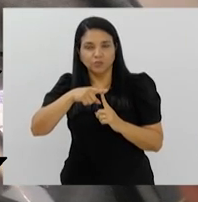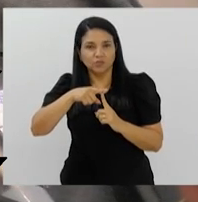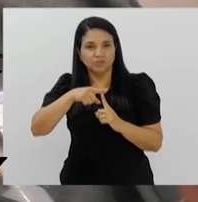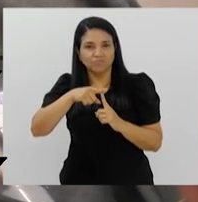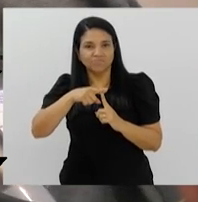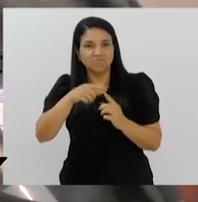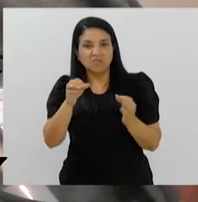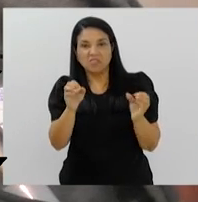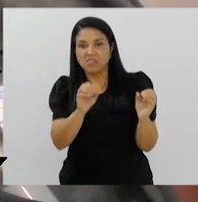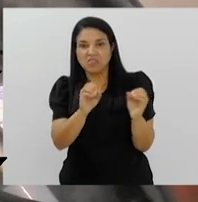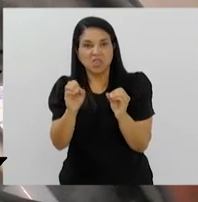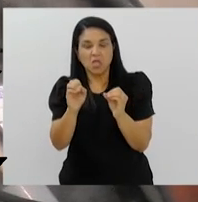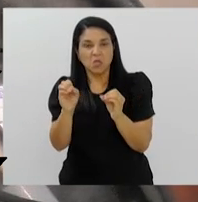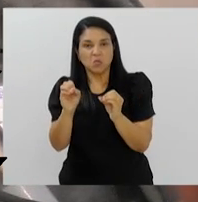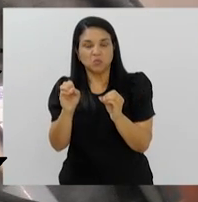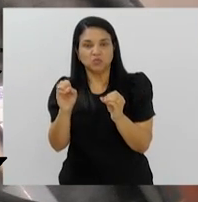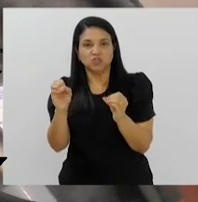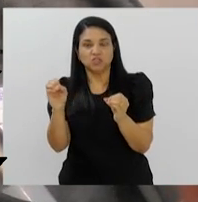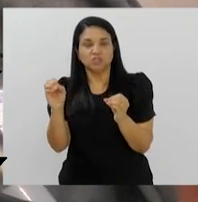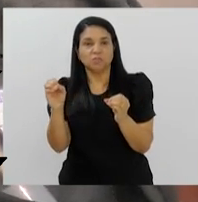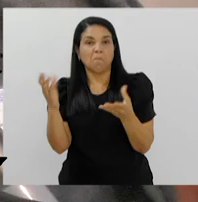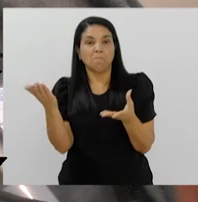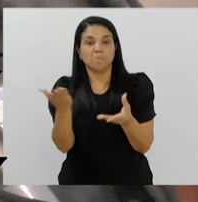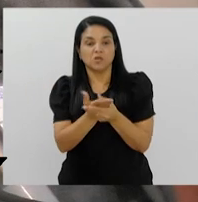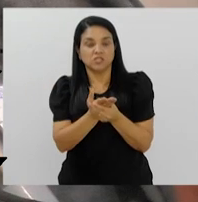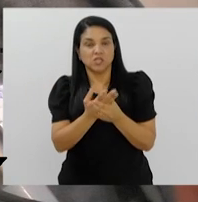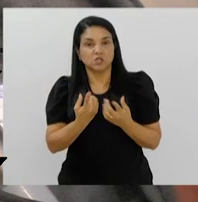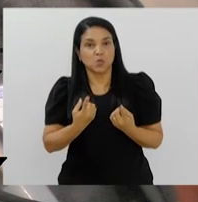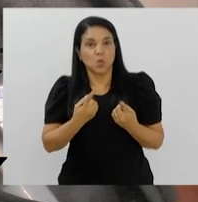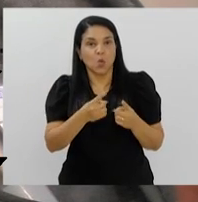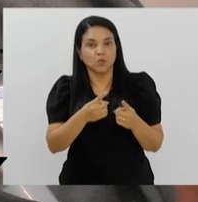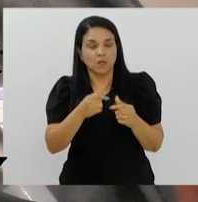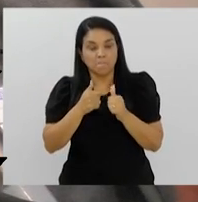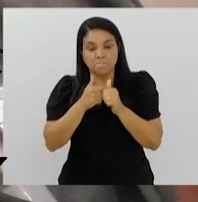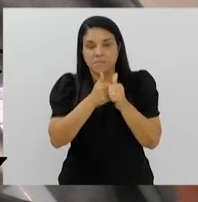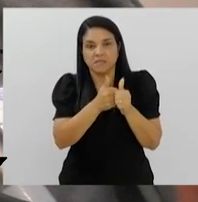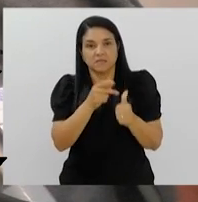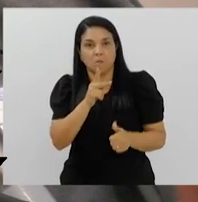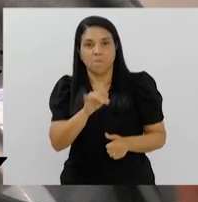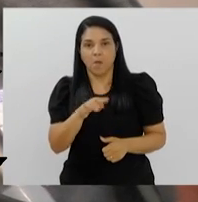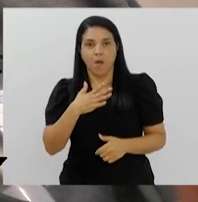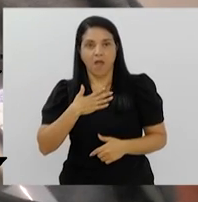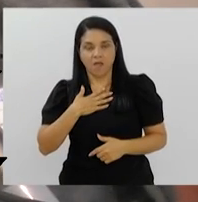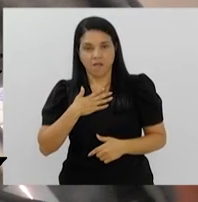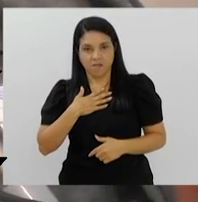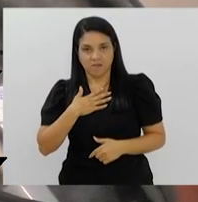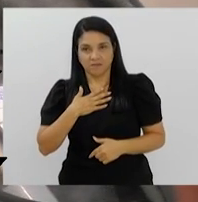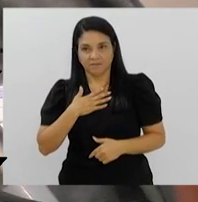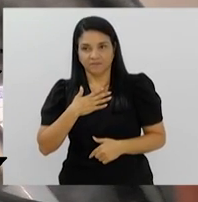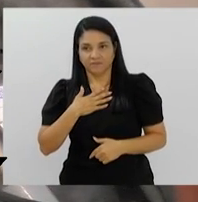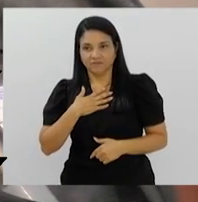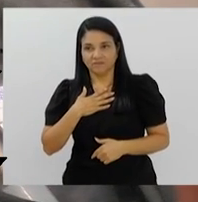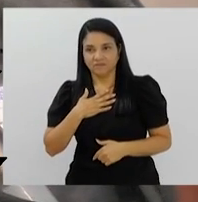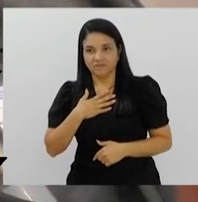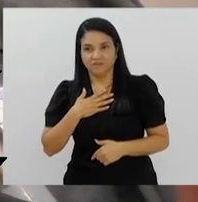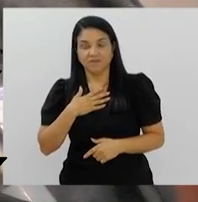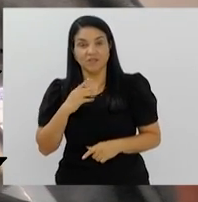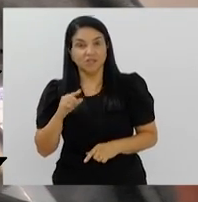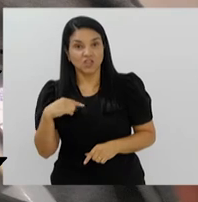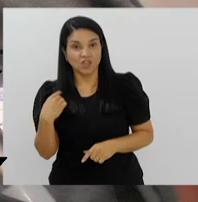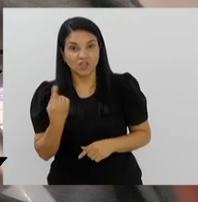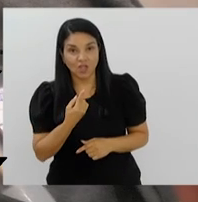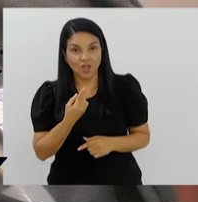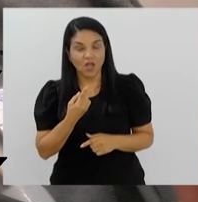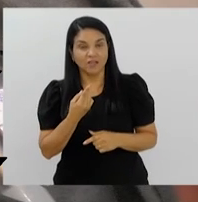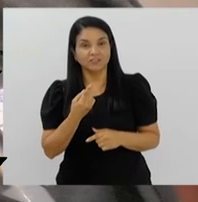perseguição assassino nós alegamos que iríamos tomar as